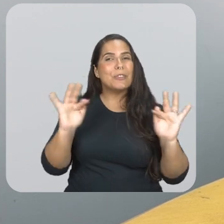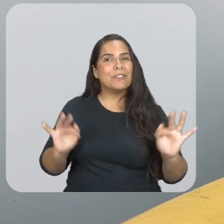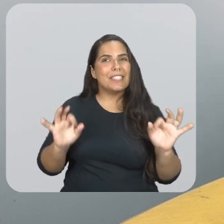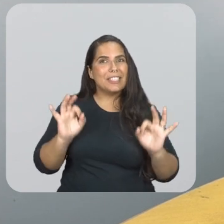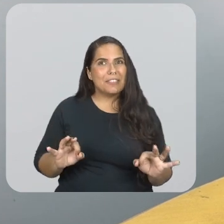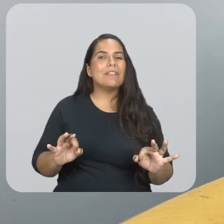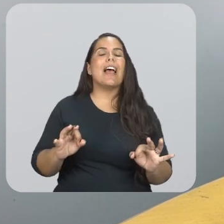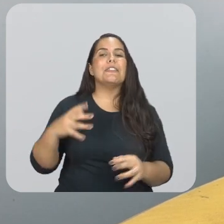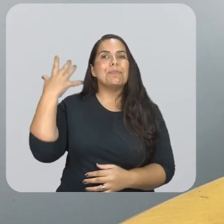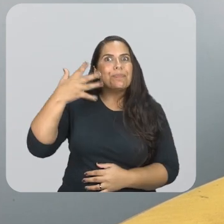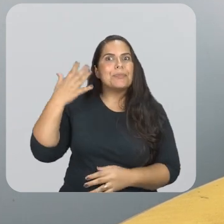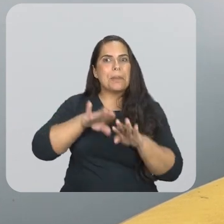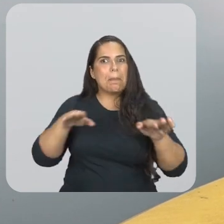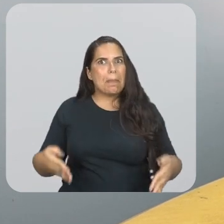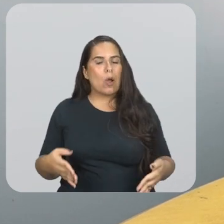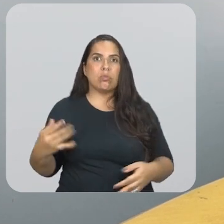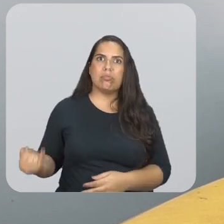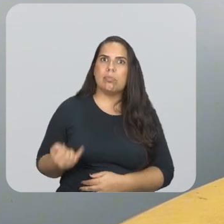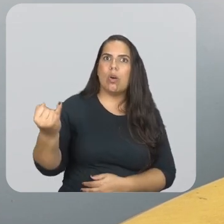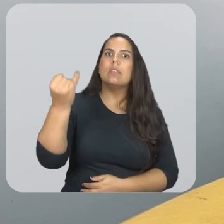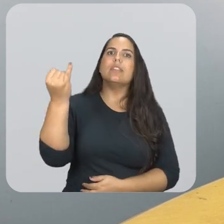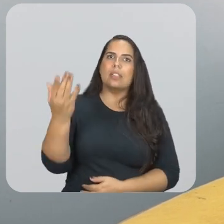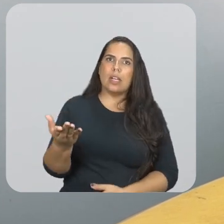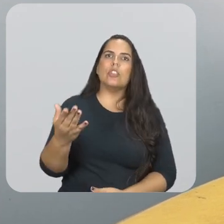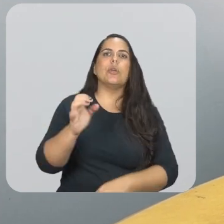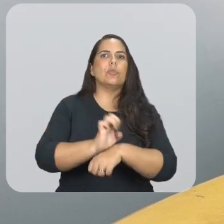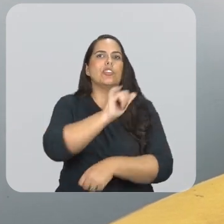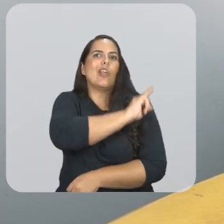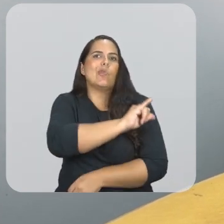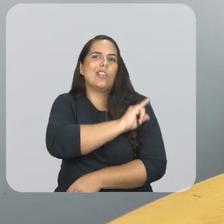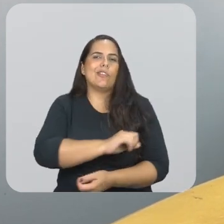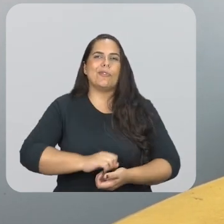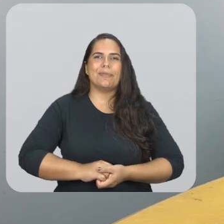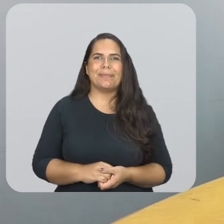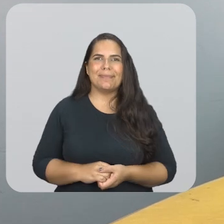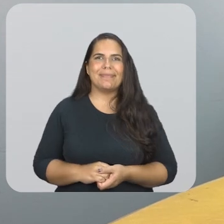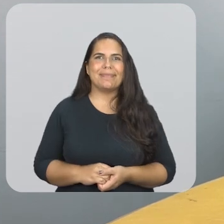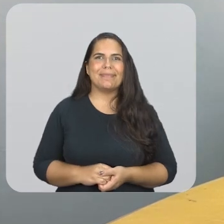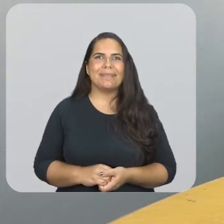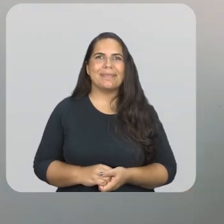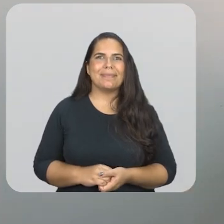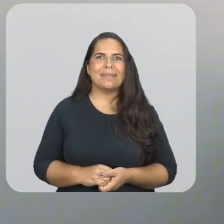muito feliz de falar no palco Pedro Ernesto, esse palco tão importante, né, esse nome tão importante para o estado do Rio de Janeiro.